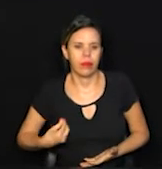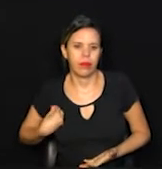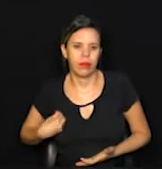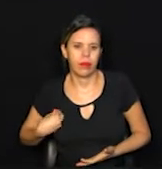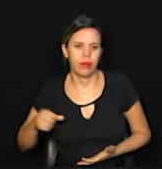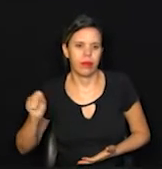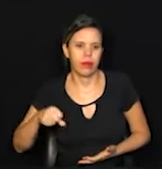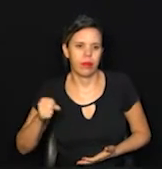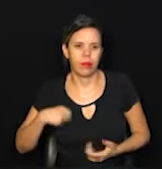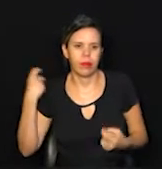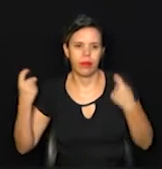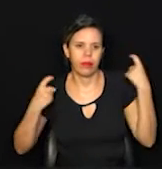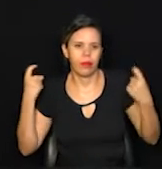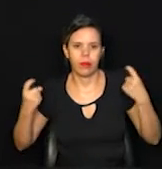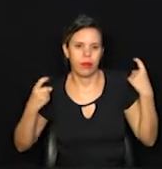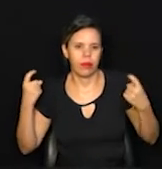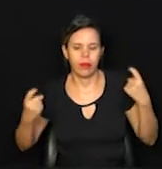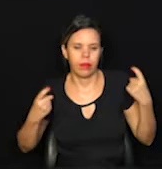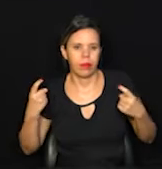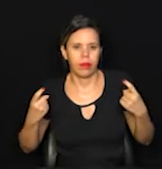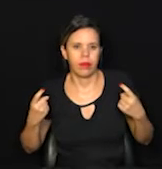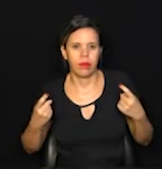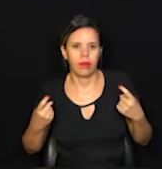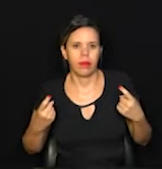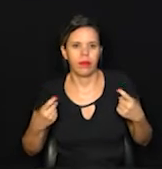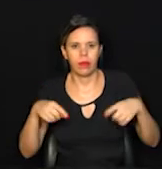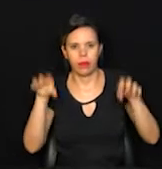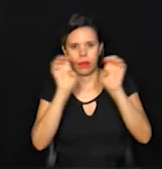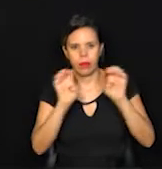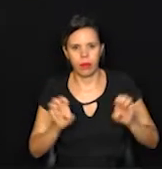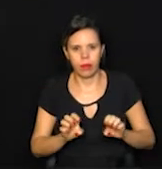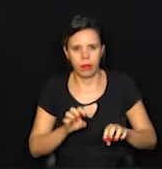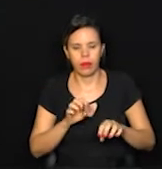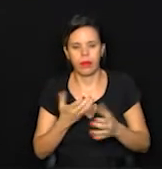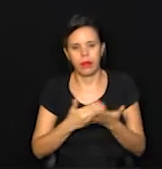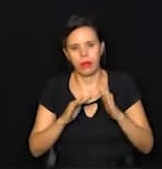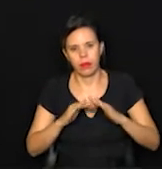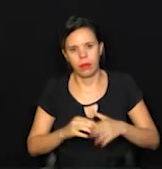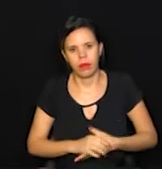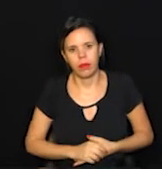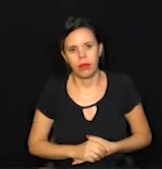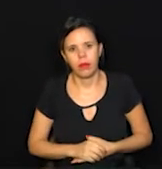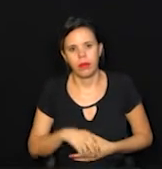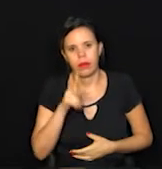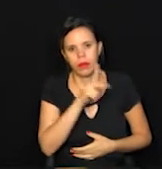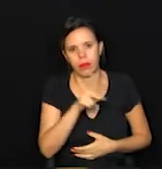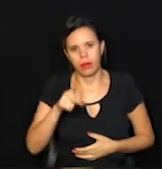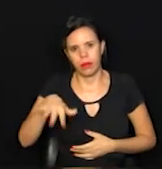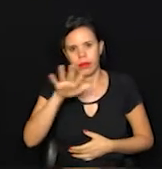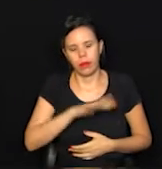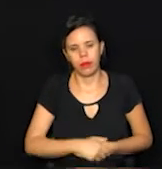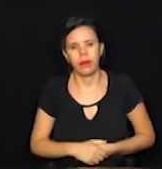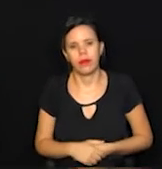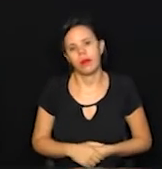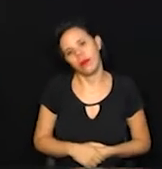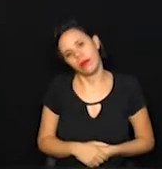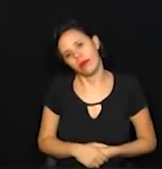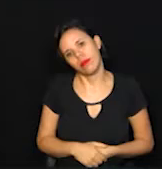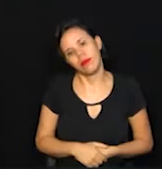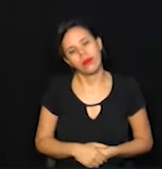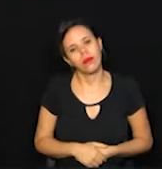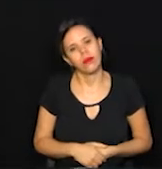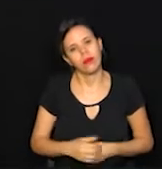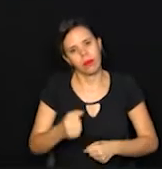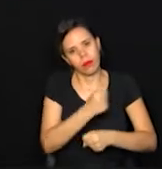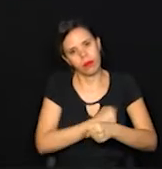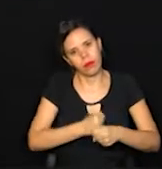sim a preocupação com a estrutura da escola. os professores, os